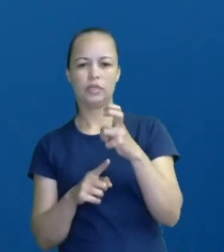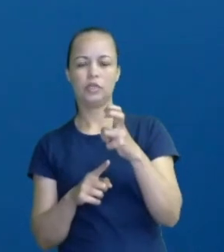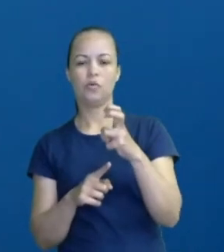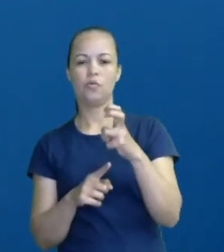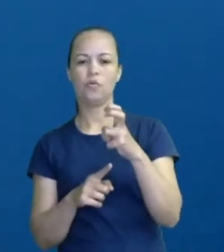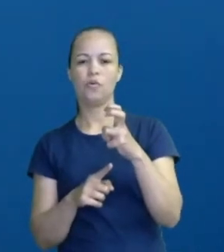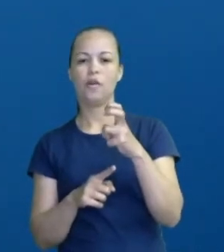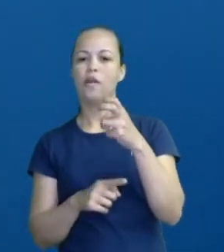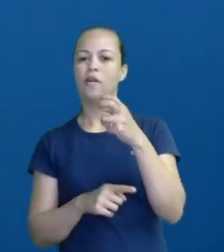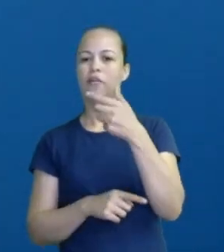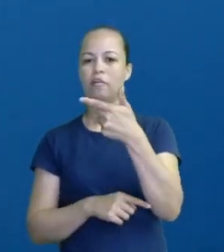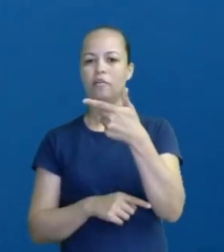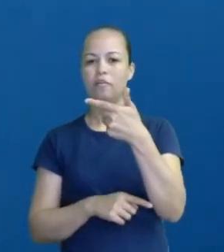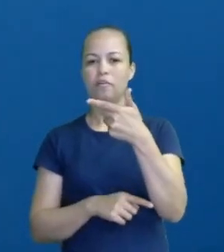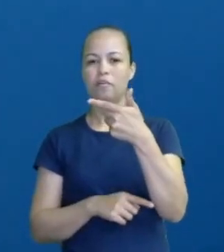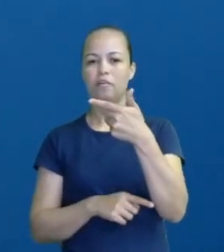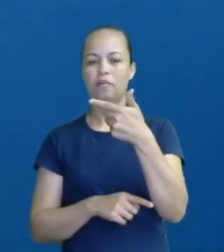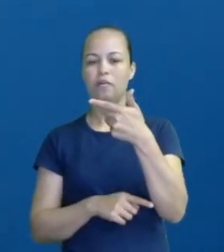5,